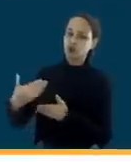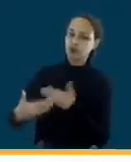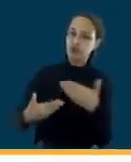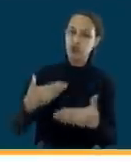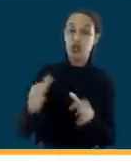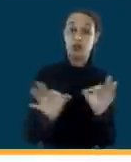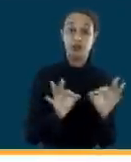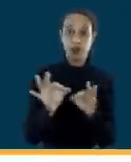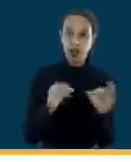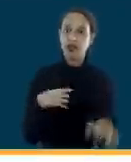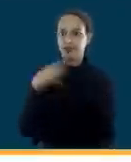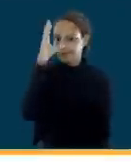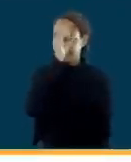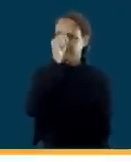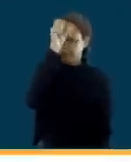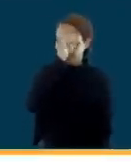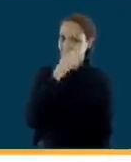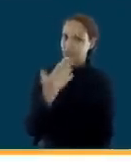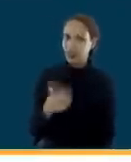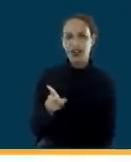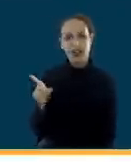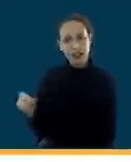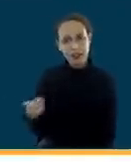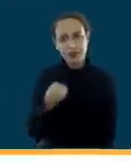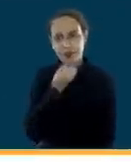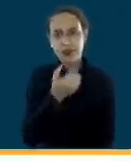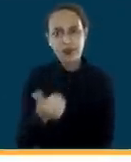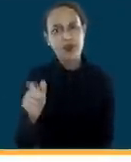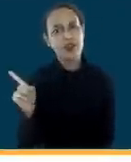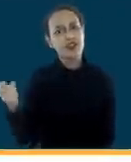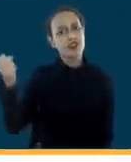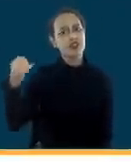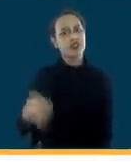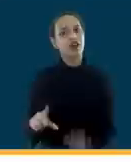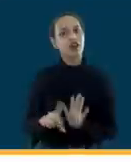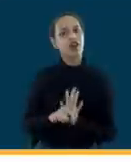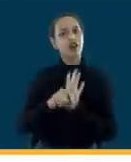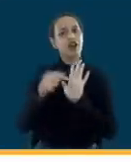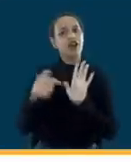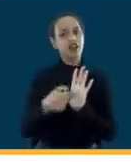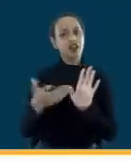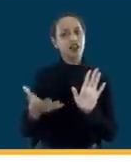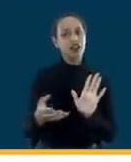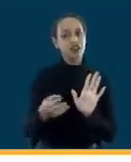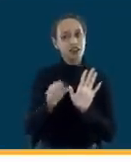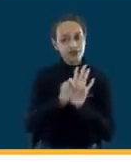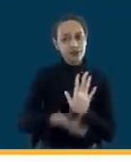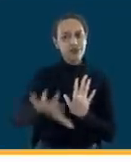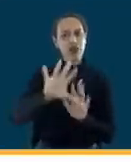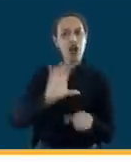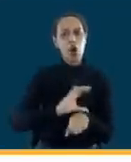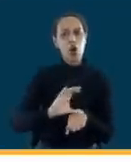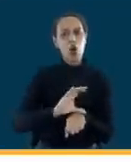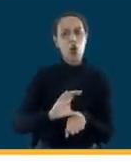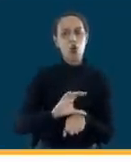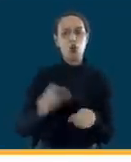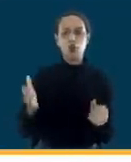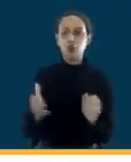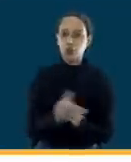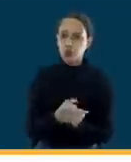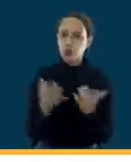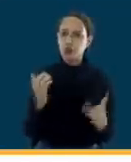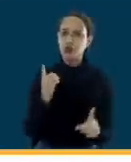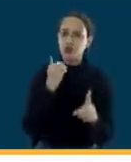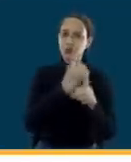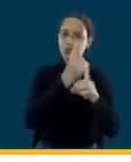É interessante isso que você falou, de uma lei que promove cursos, né? Uma lei que promove encontros, uma lei